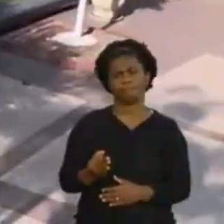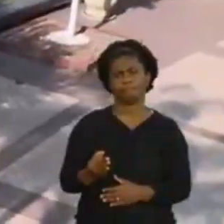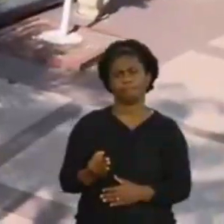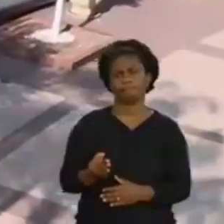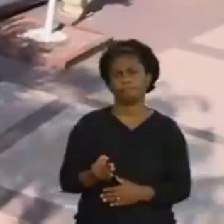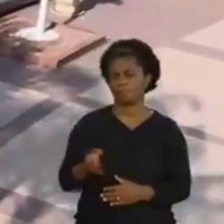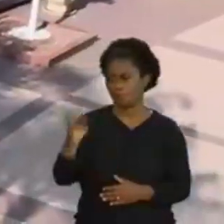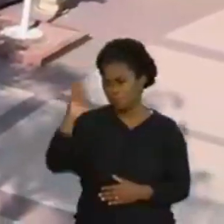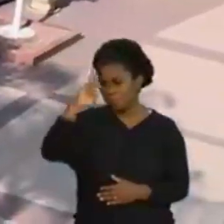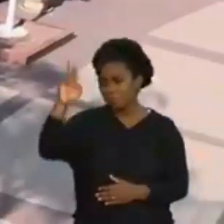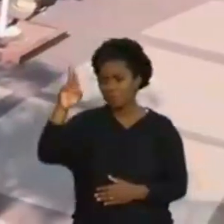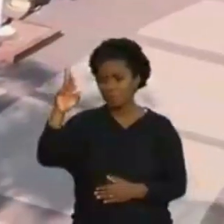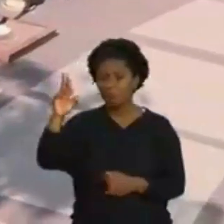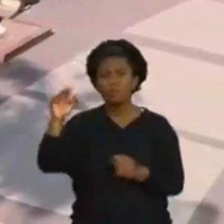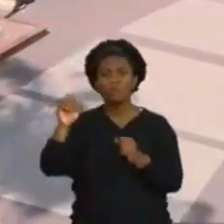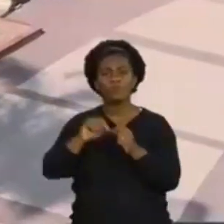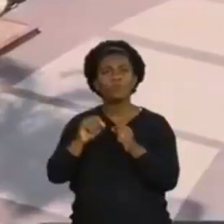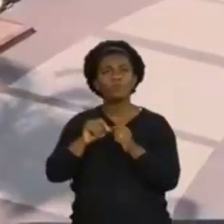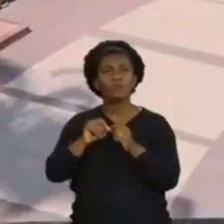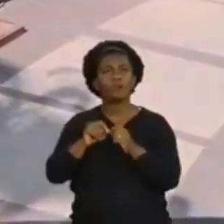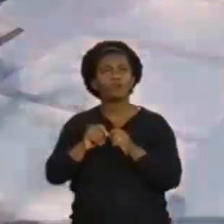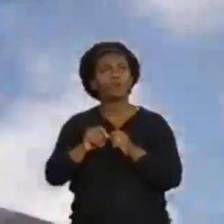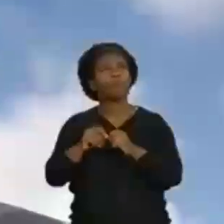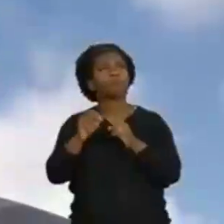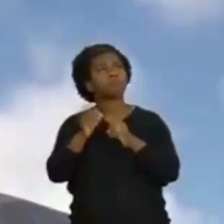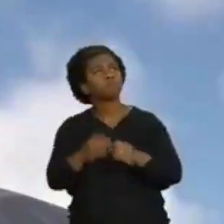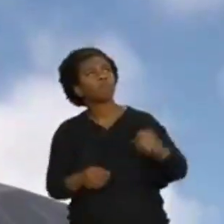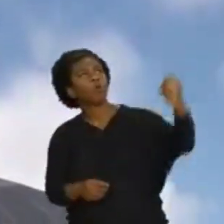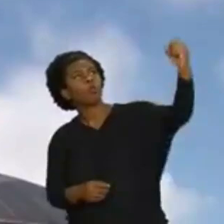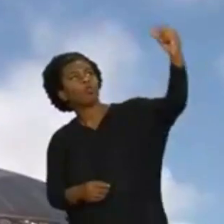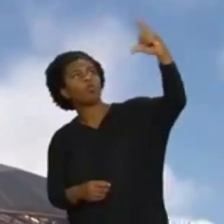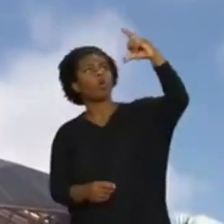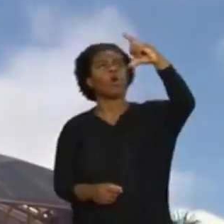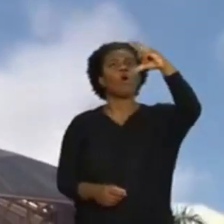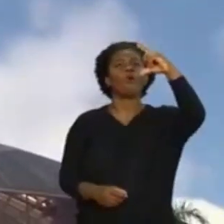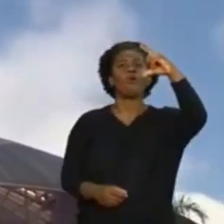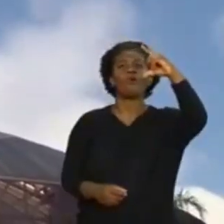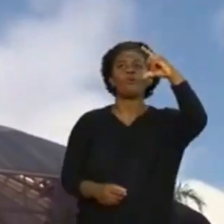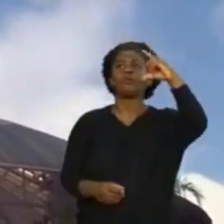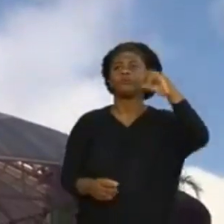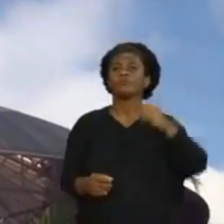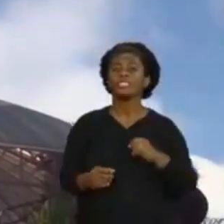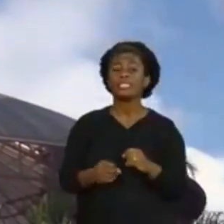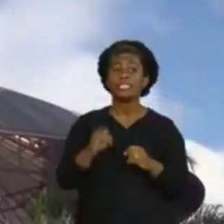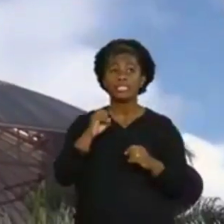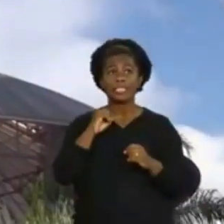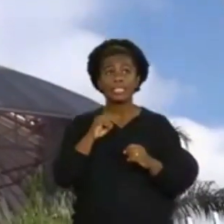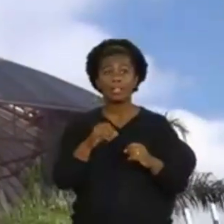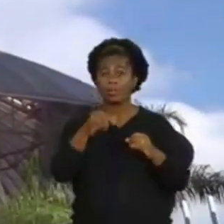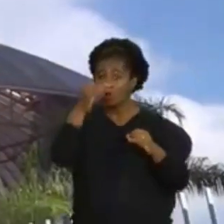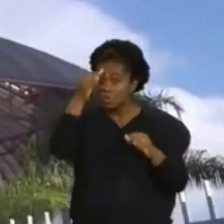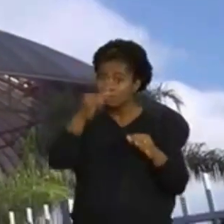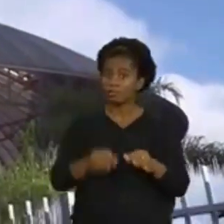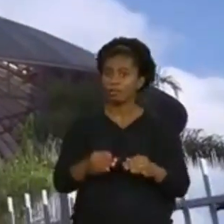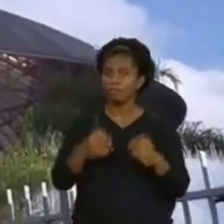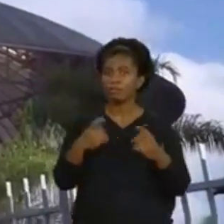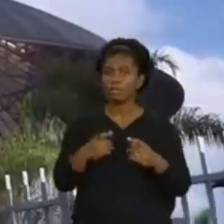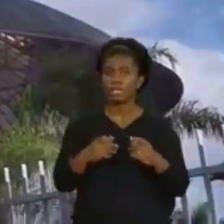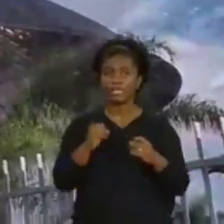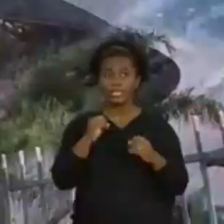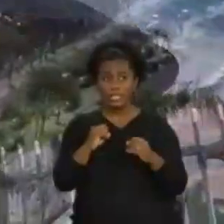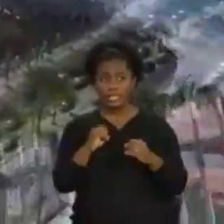O Senhor colocou o sol no lugar certo. Se tivesse mais distante, nós morríamos de